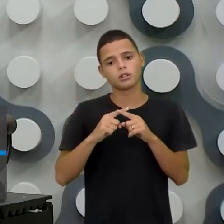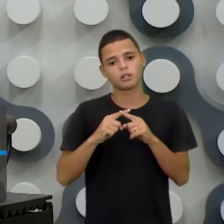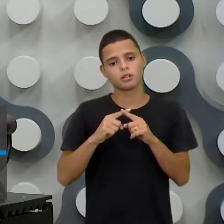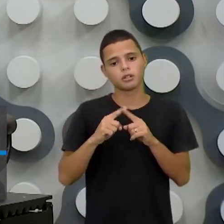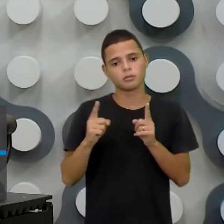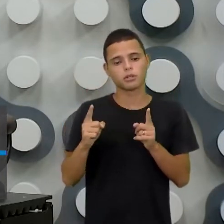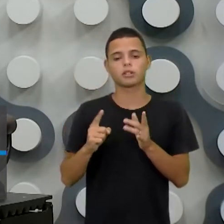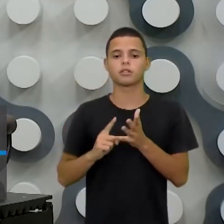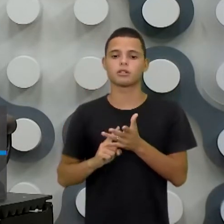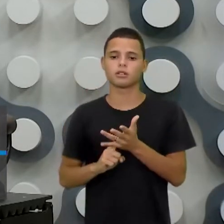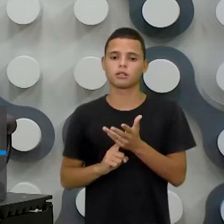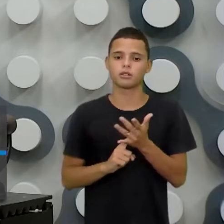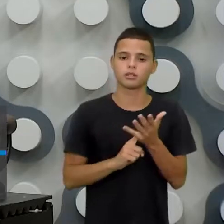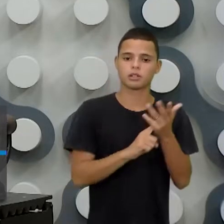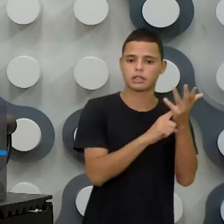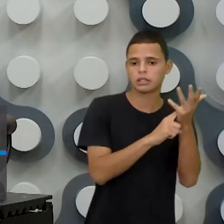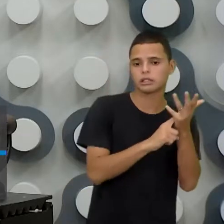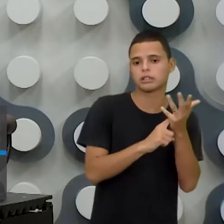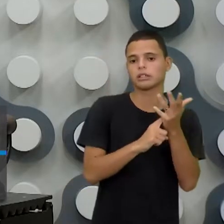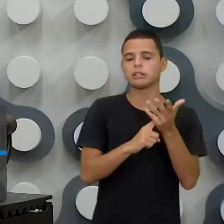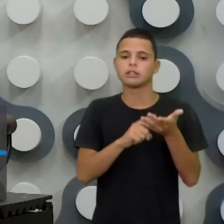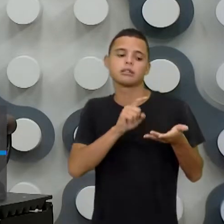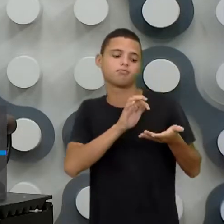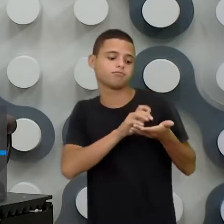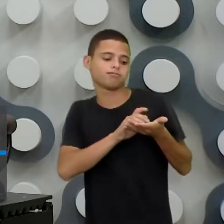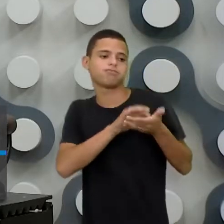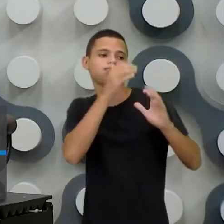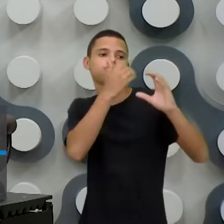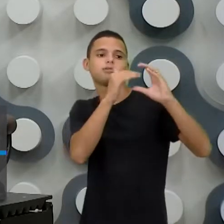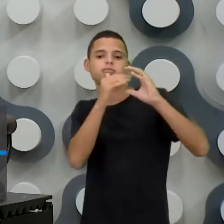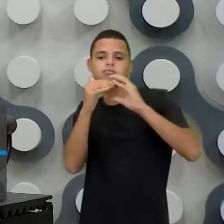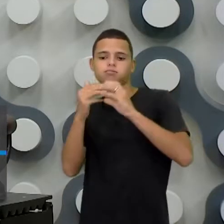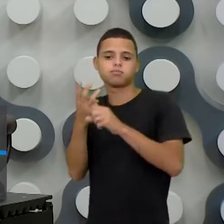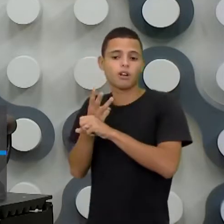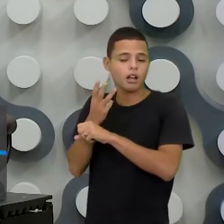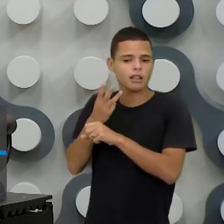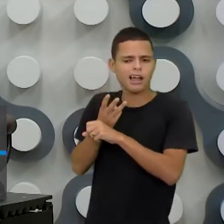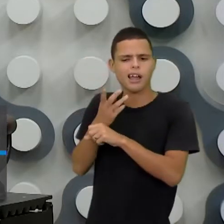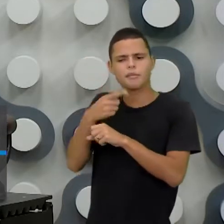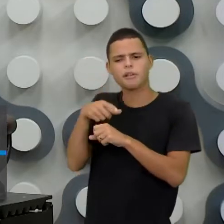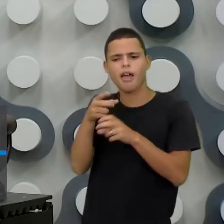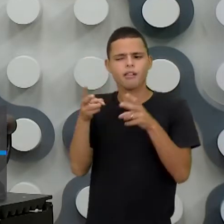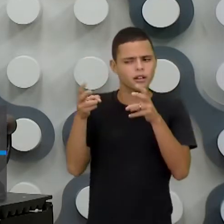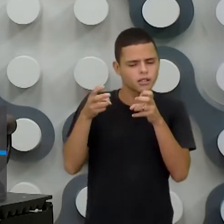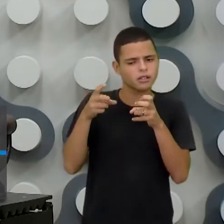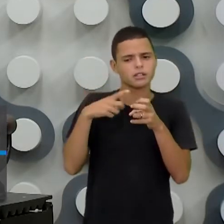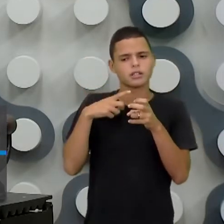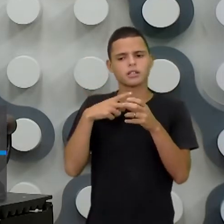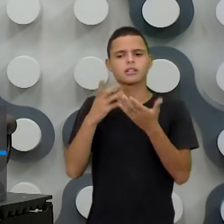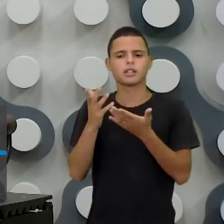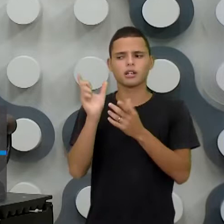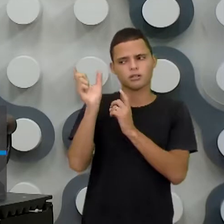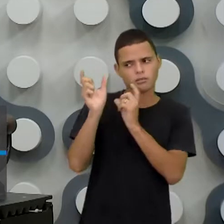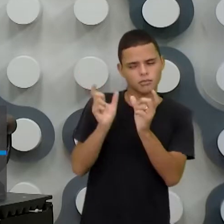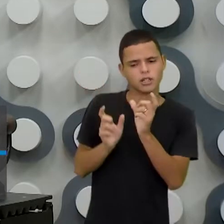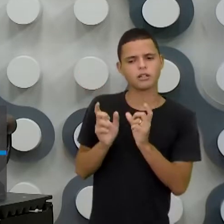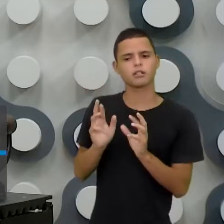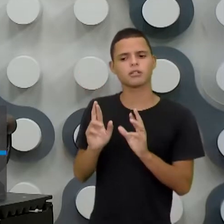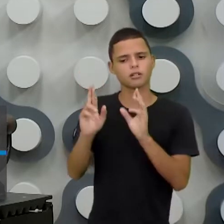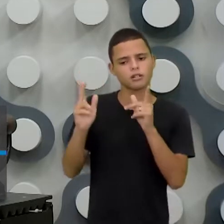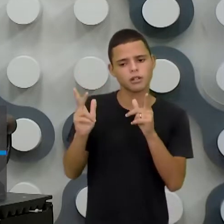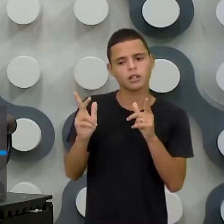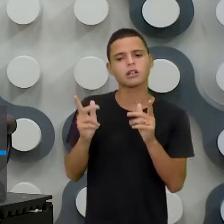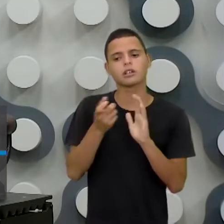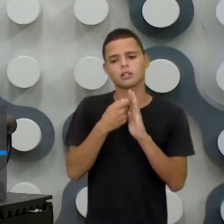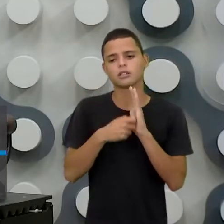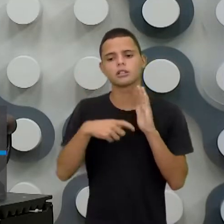novas tecnologias, com as mensagens rápidas, né, a gente observa que tem se intensificado mais também na escrita,